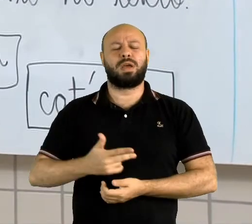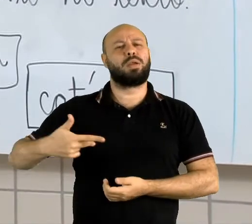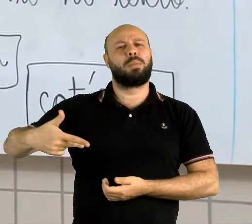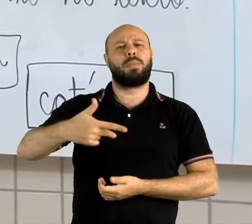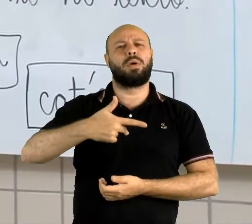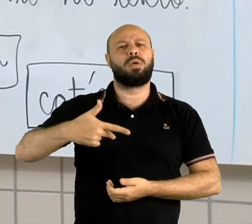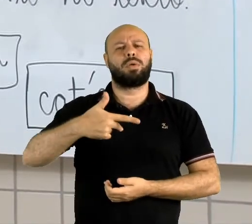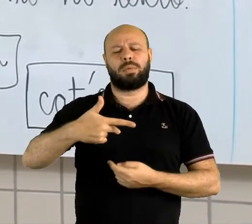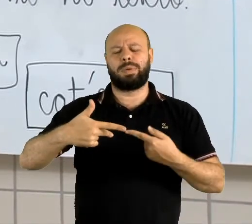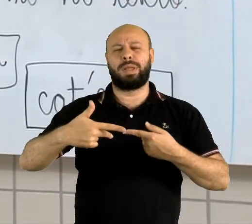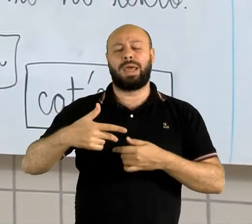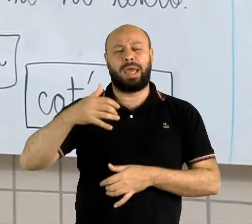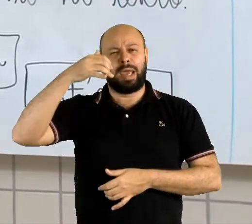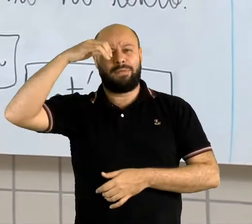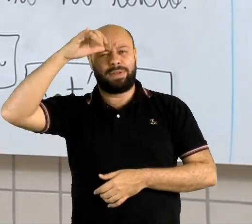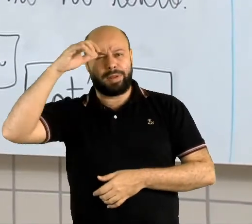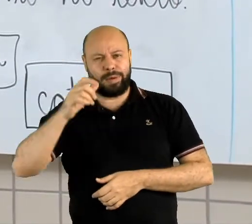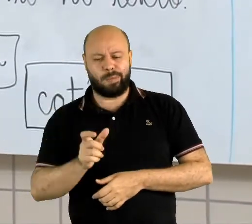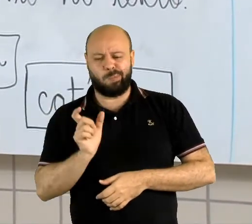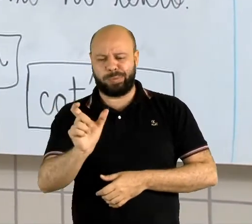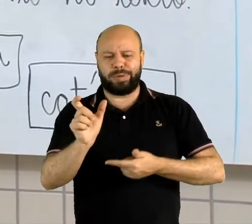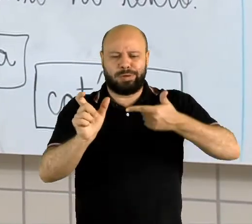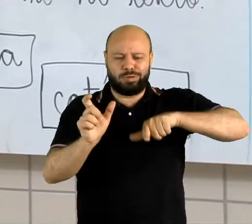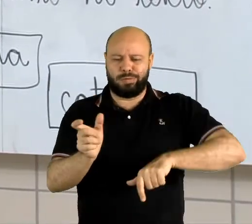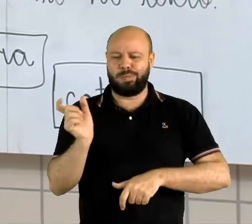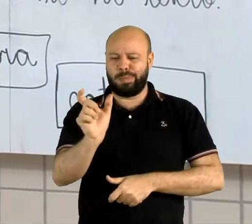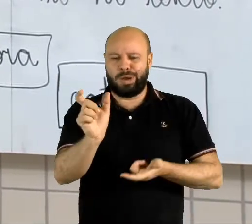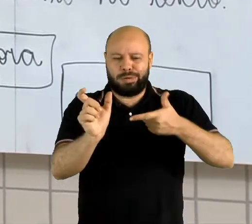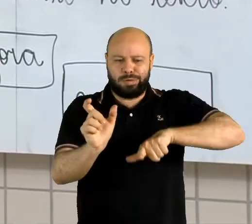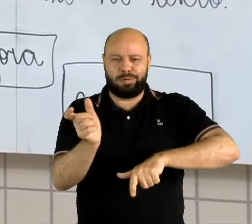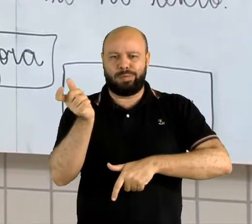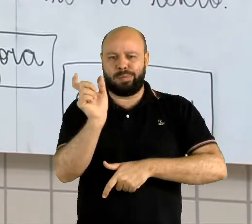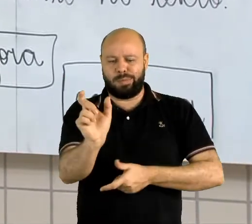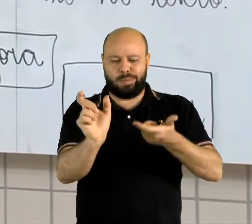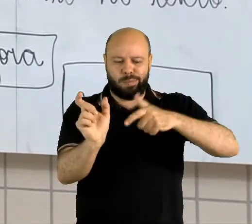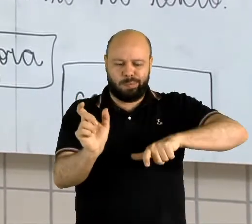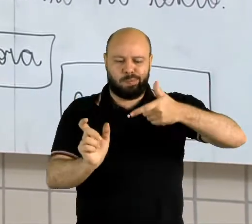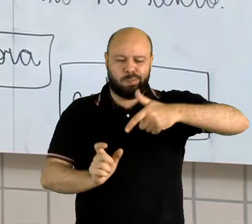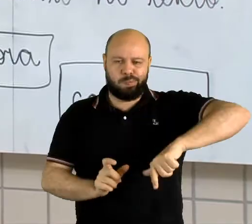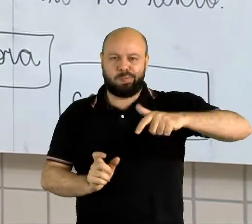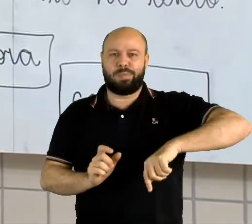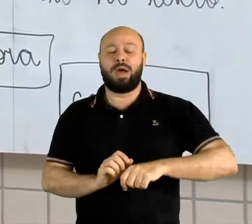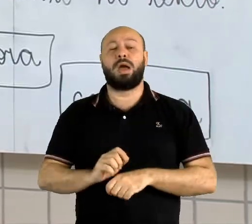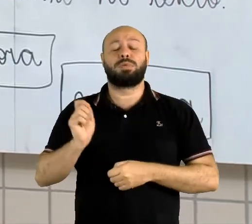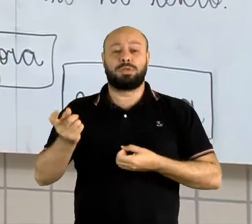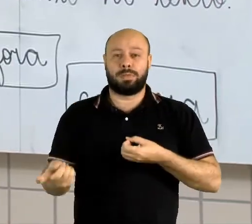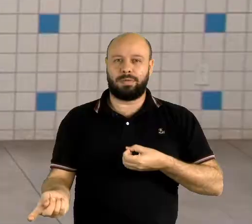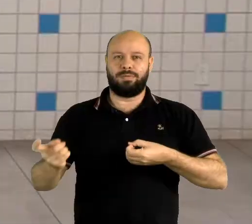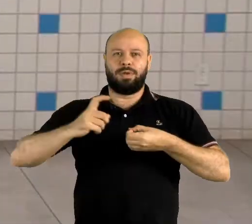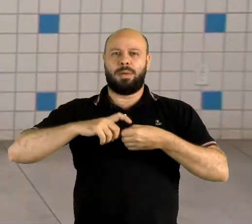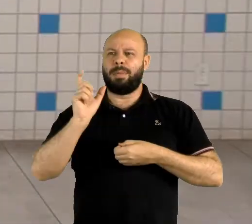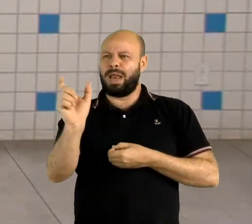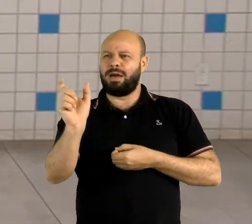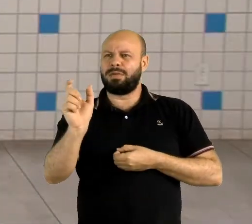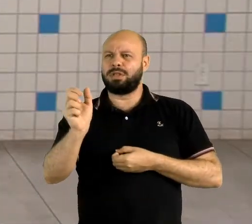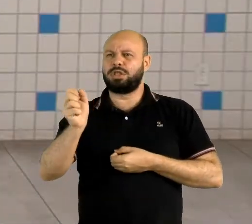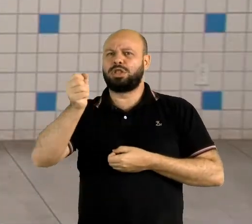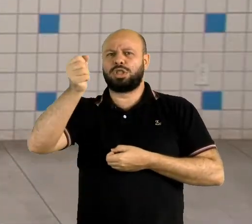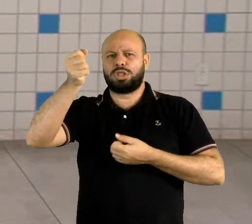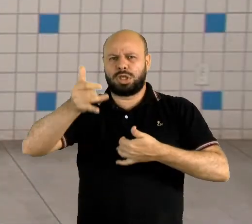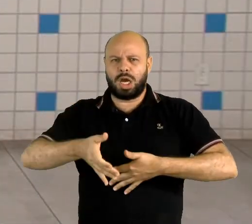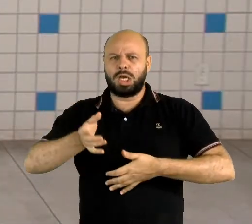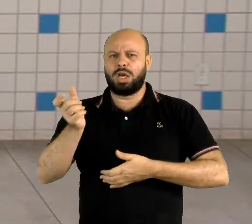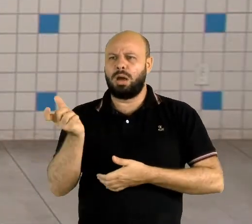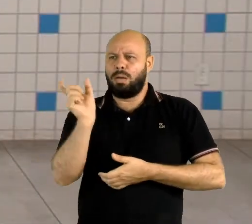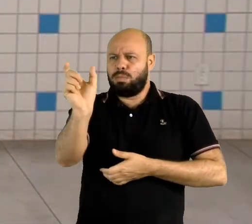com que eu evite a repetição das palavras no texto. Eu posso retomar uma palavra que eu falei